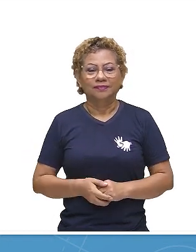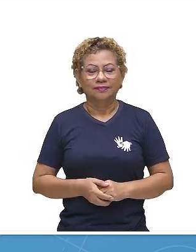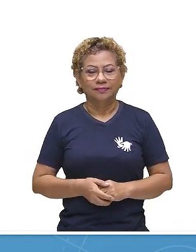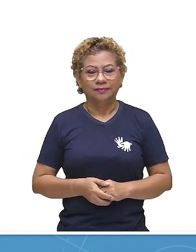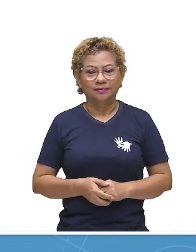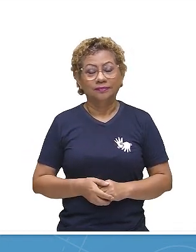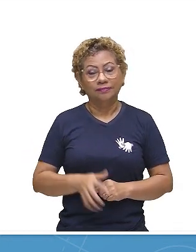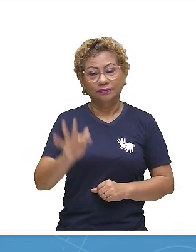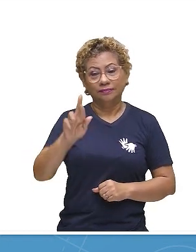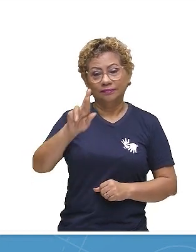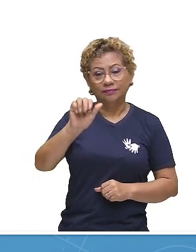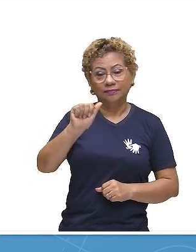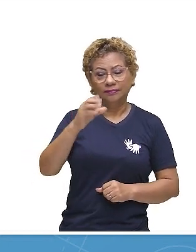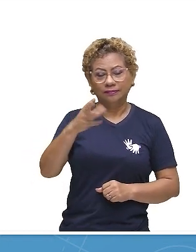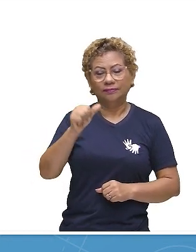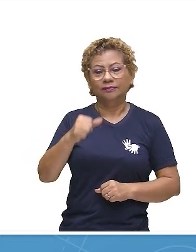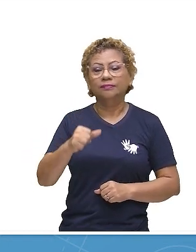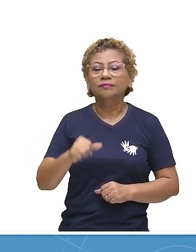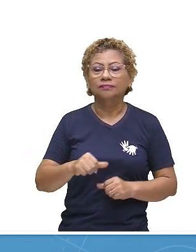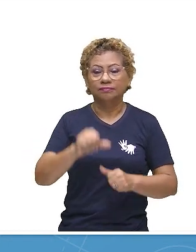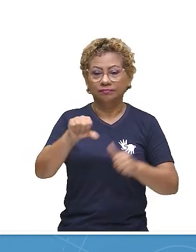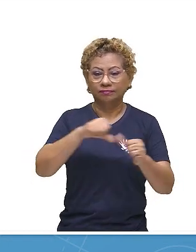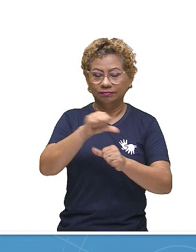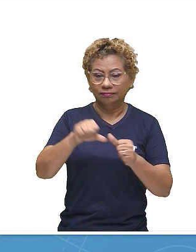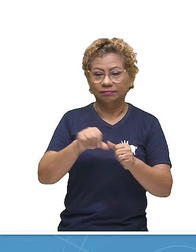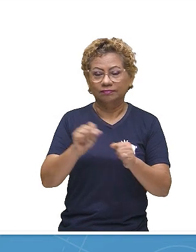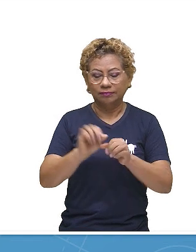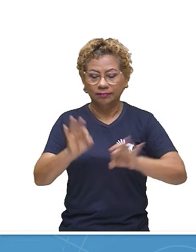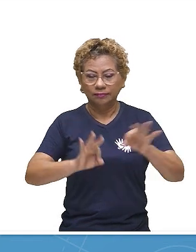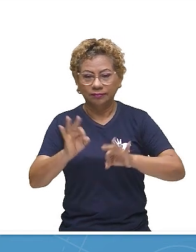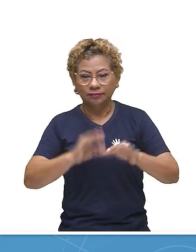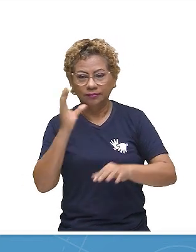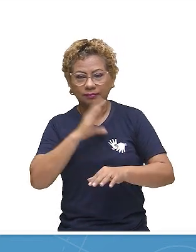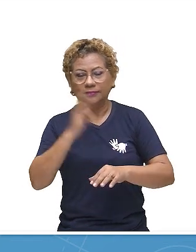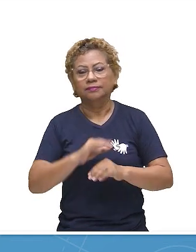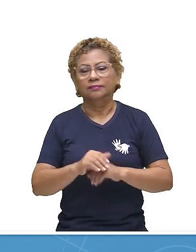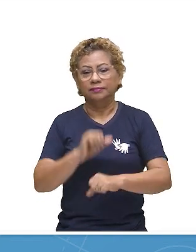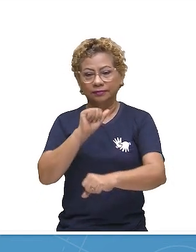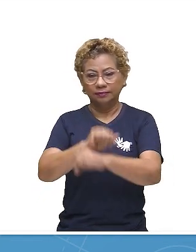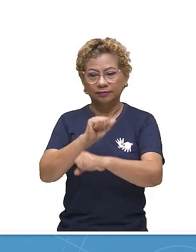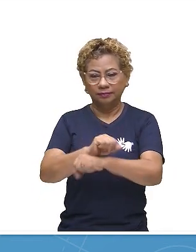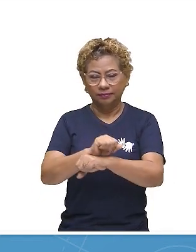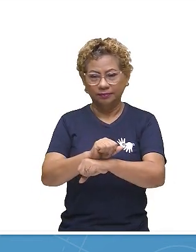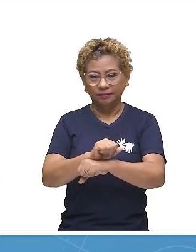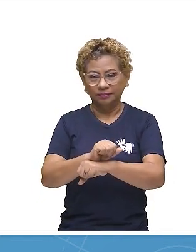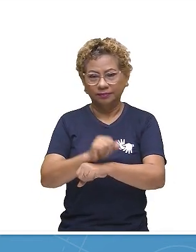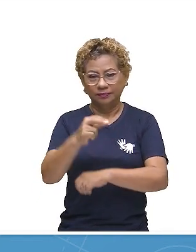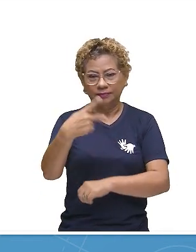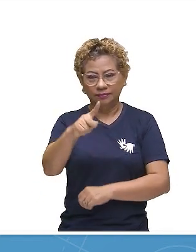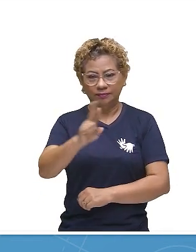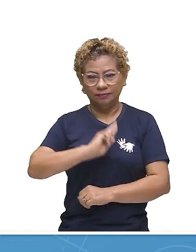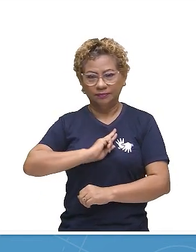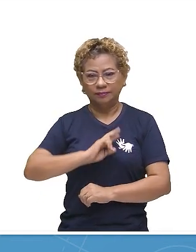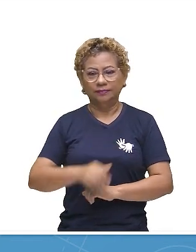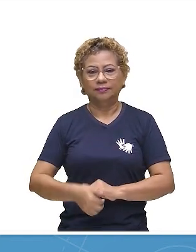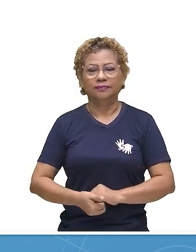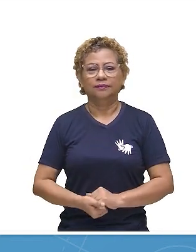alunos, né? Mãos à obra. Estarei acompanhando vocês pelo chat e até a nossa interatividade.